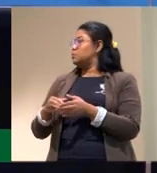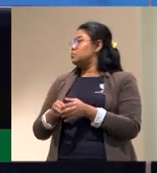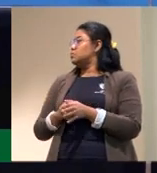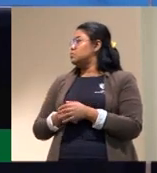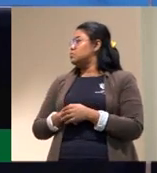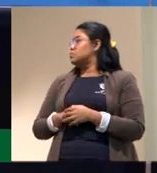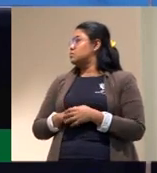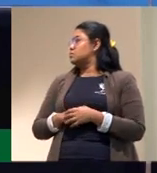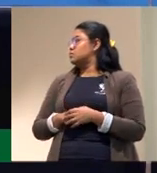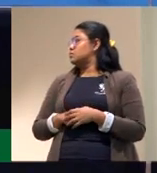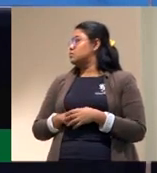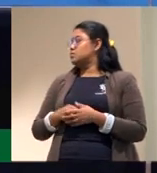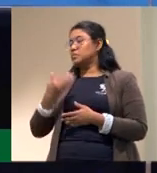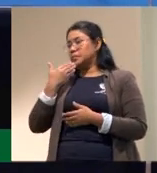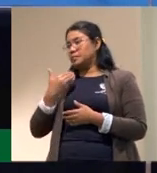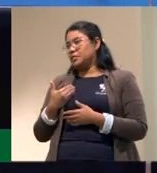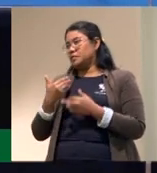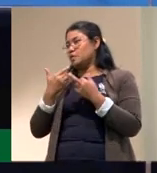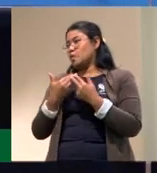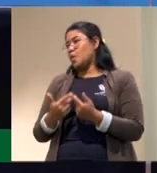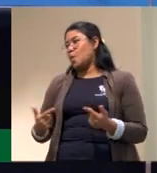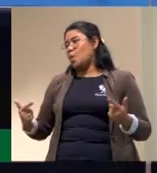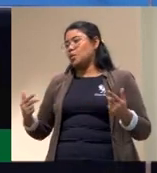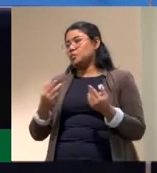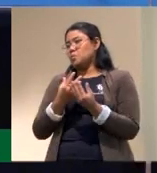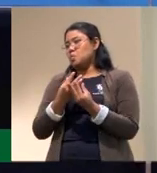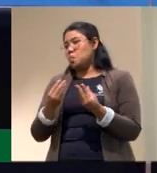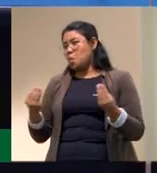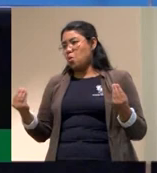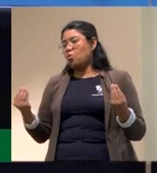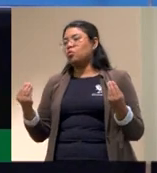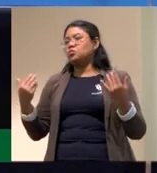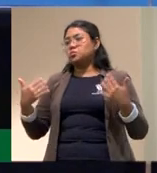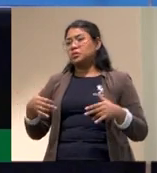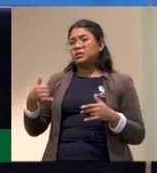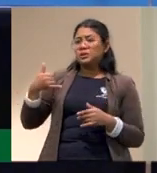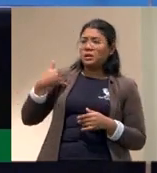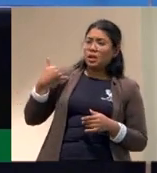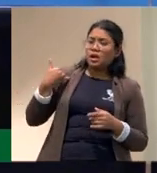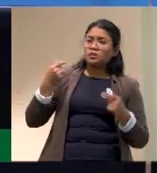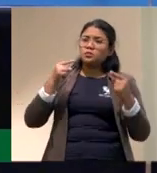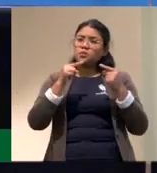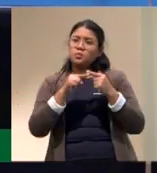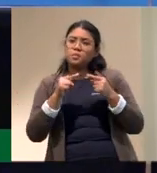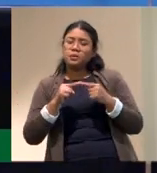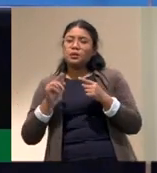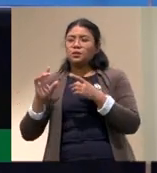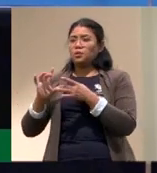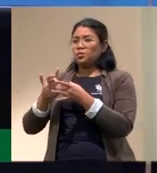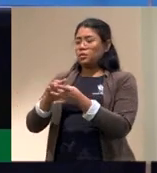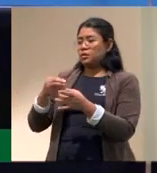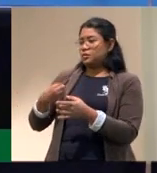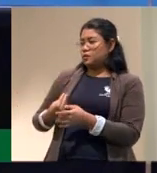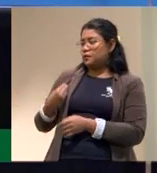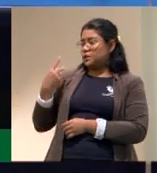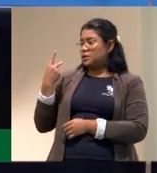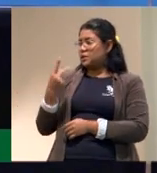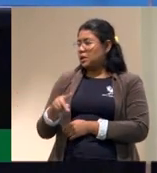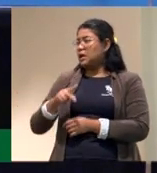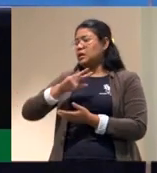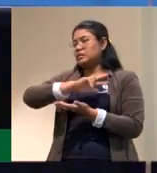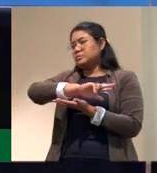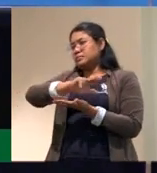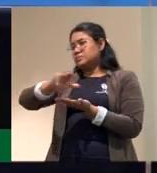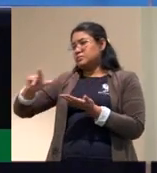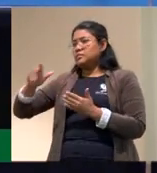pedindo muita coisa para a gente, né? Tem que ver que essa criança não é só uma idade, tem que conhecer o contexto da criança. E, por isso, toda essa